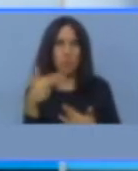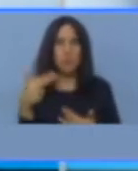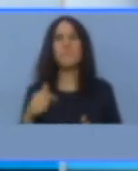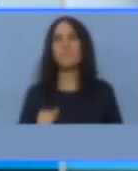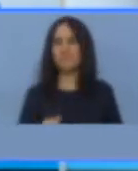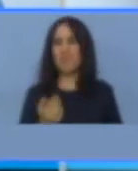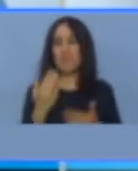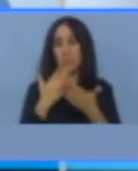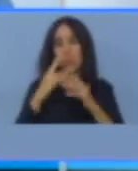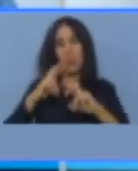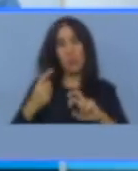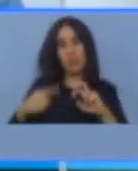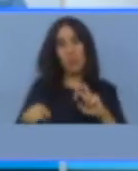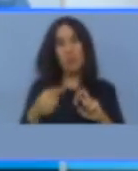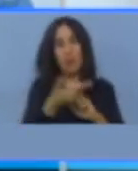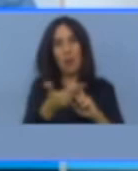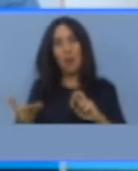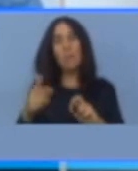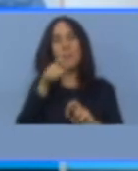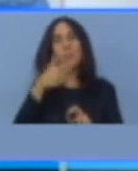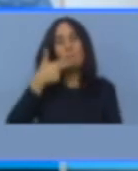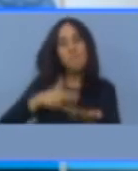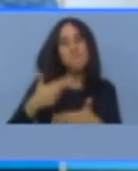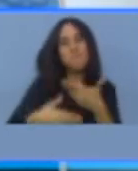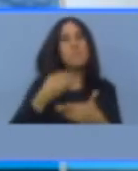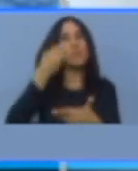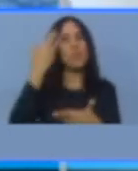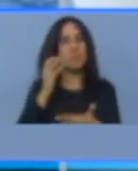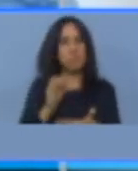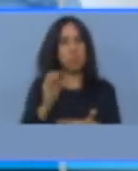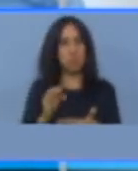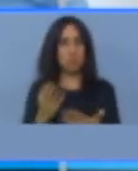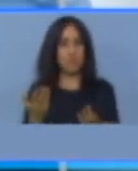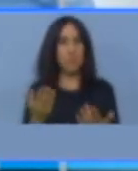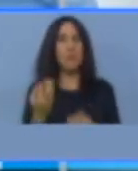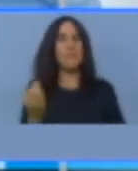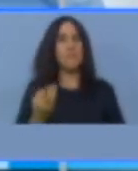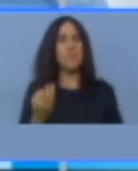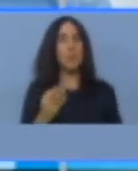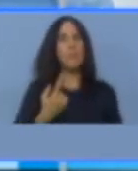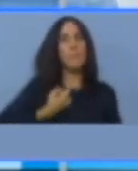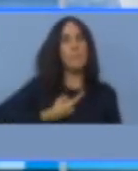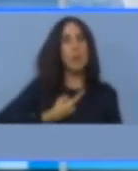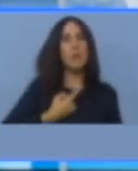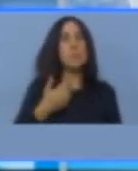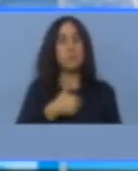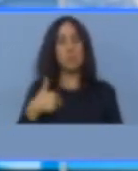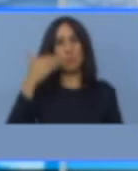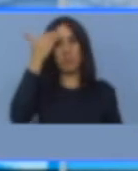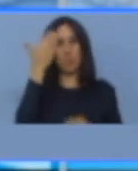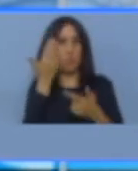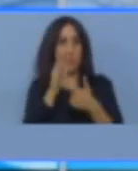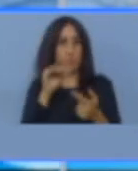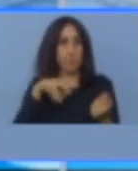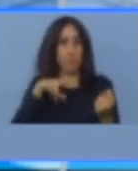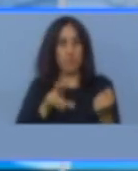em cima da mesa, mas depois parece que as pessoas se esquecem quando têm que operacionalizar as coisas em concreto, não é? Inclusivamente quando têm que ver a saúde mental, nomeadamente em